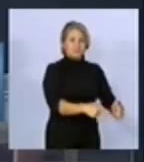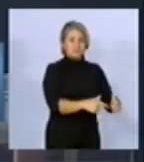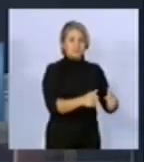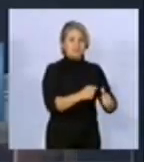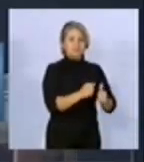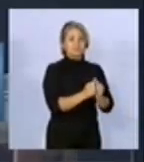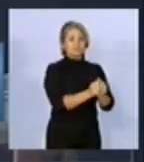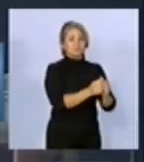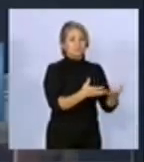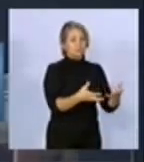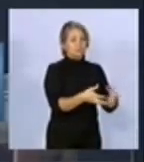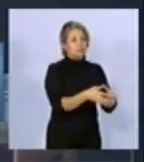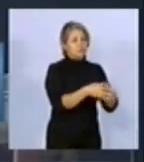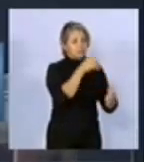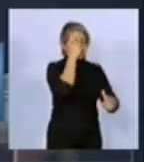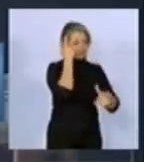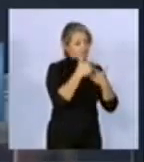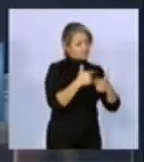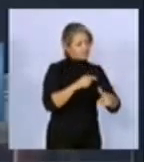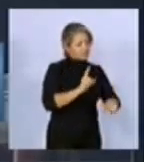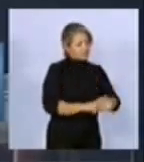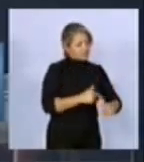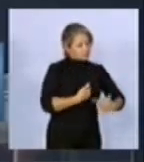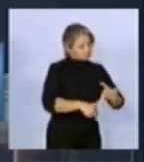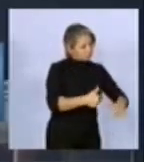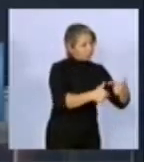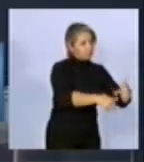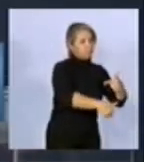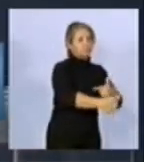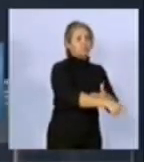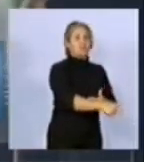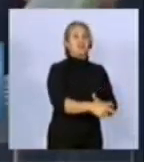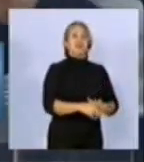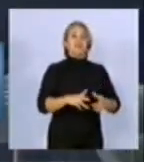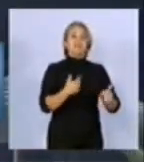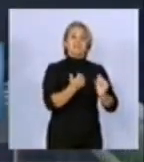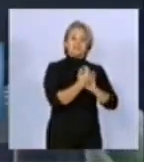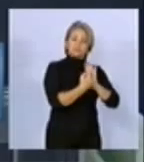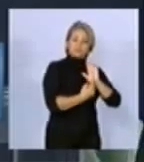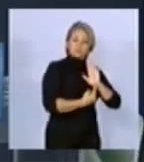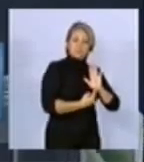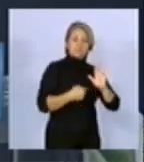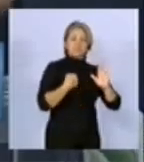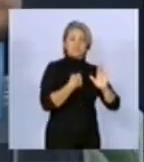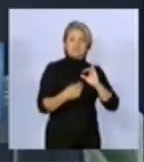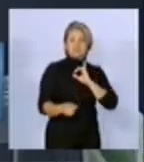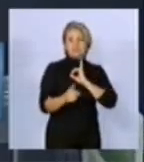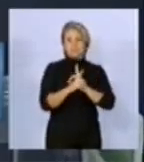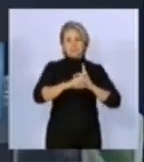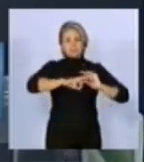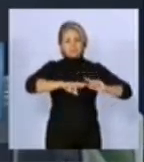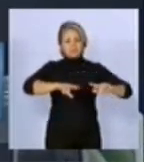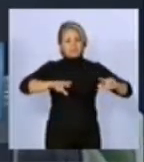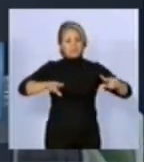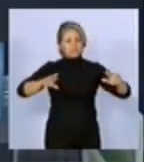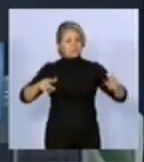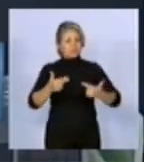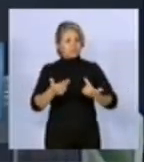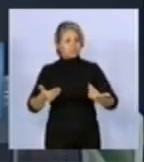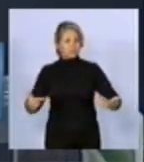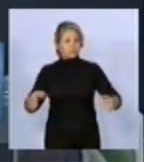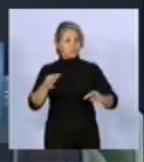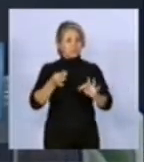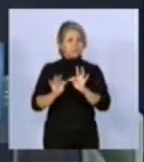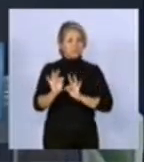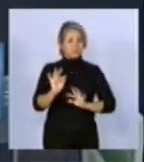trabalhador na sua atividade eh dentro desses métodos nós encontramos uma série de de de aspectos técnicos para